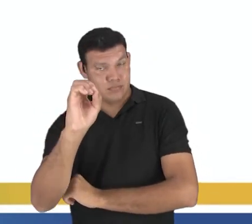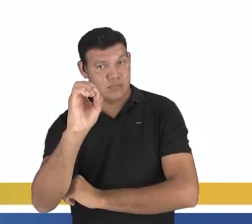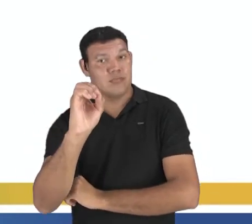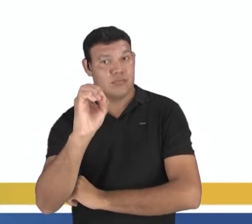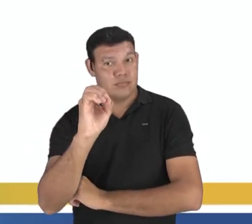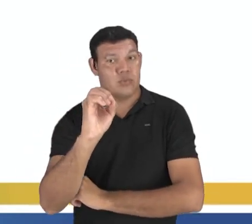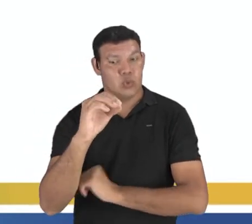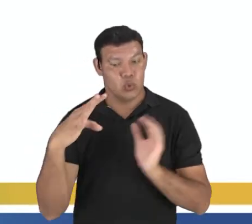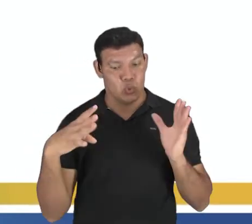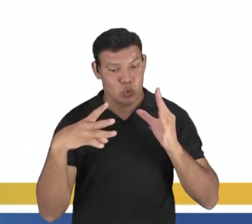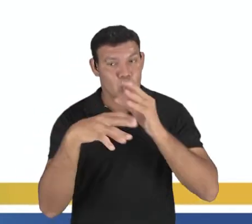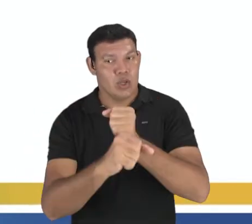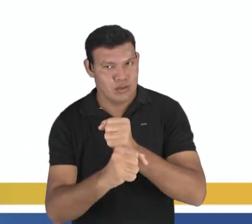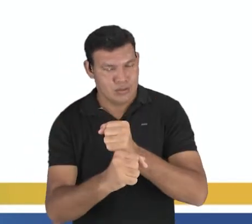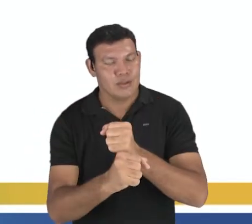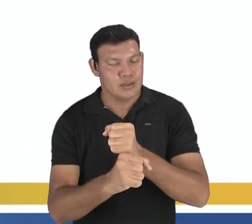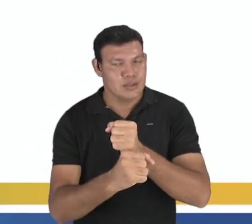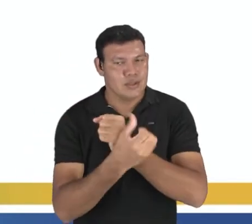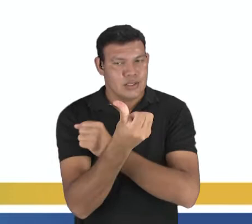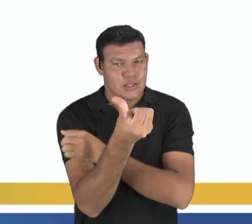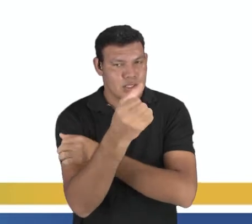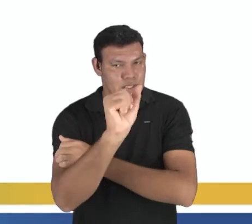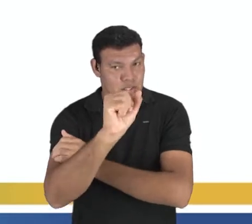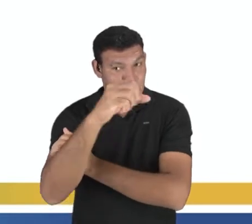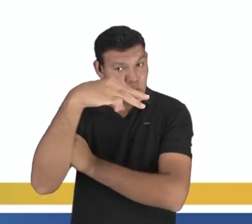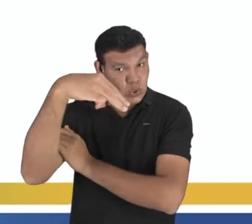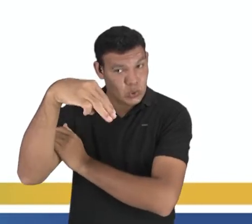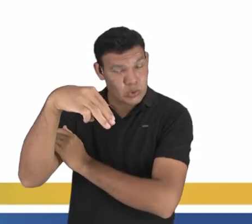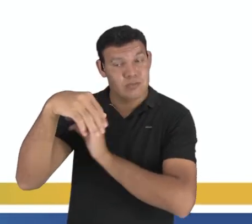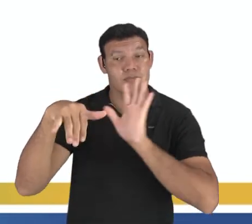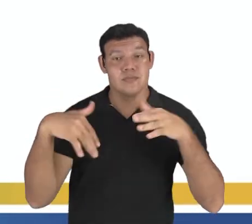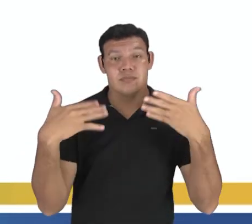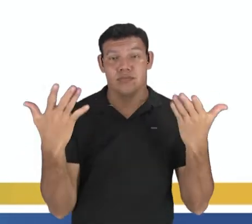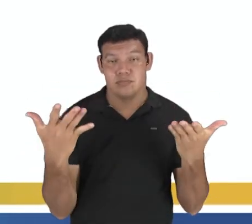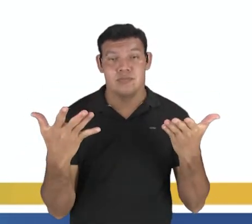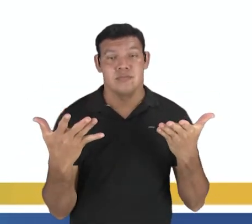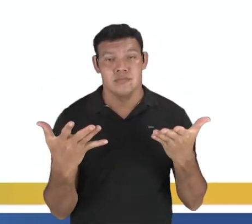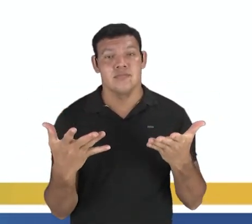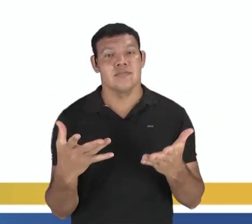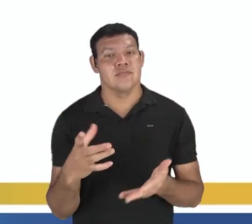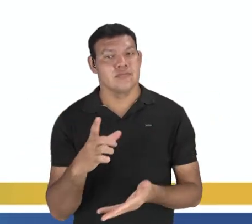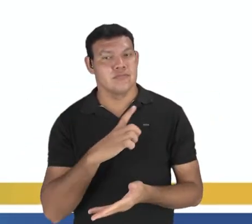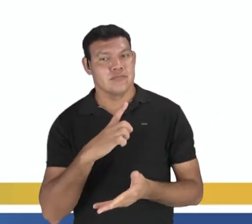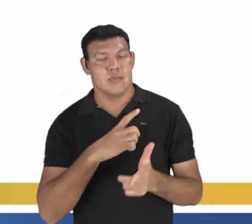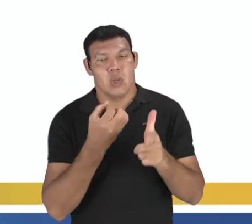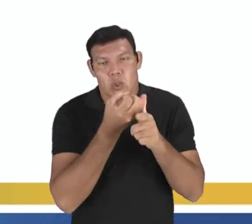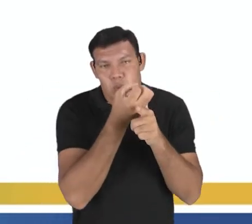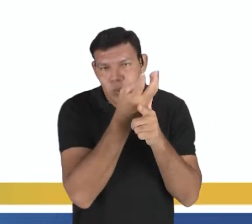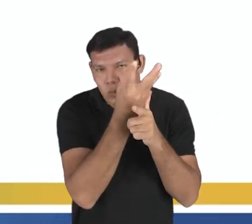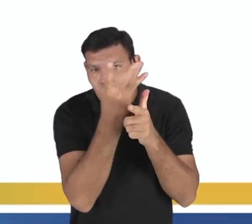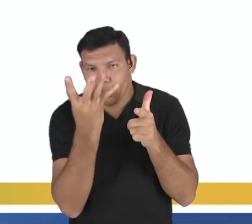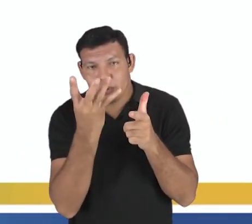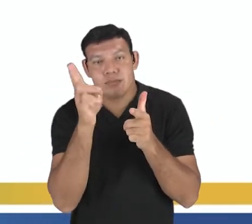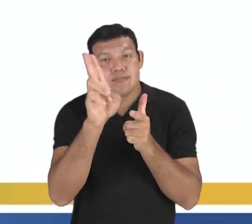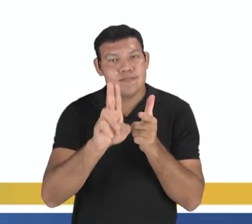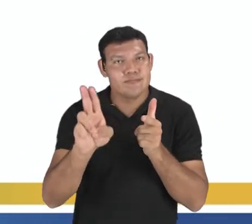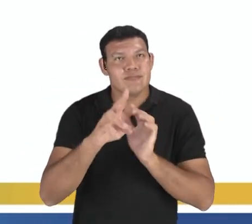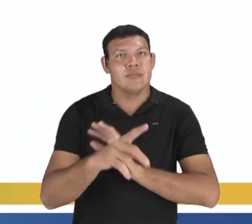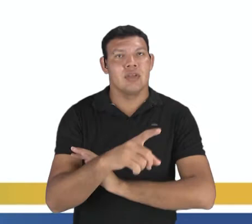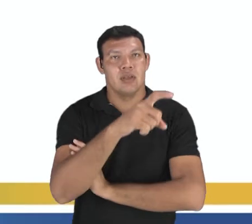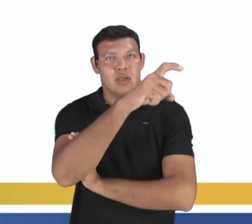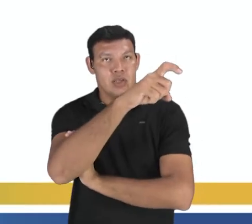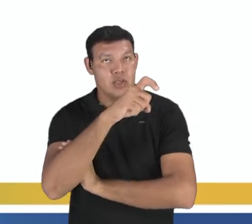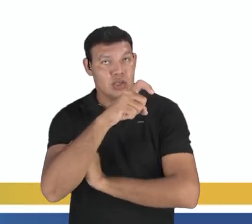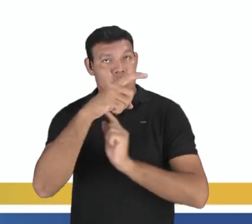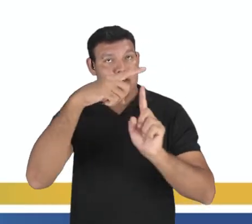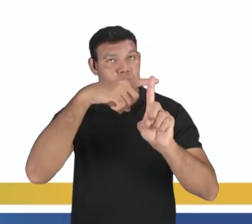é 68 metros. Então, diante disso, nós vamos ter a seguinte expressão algébrica: x